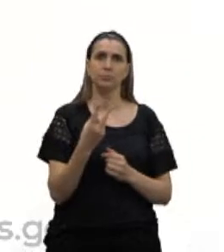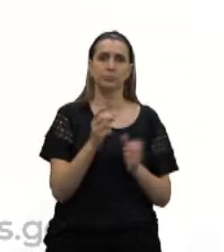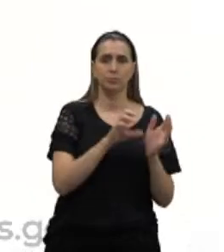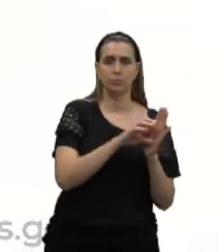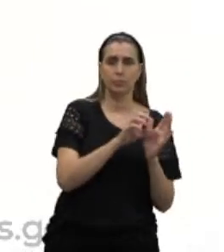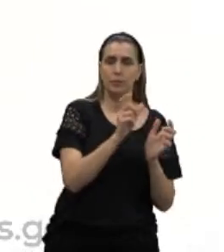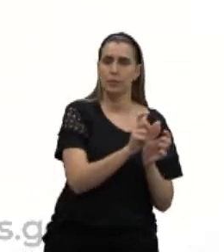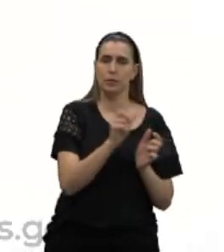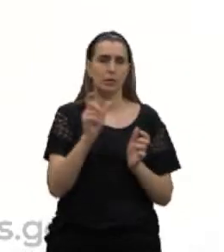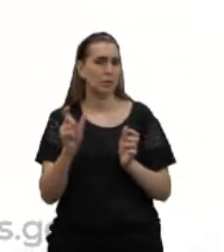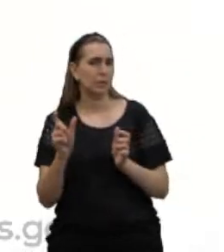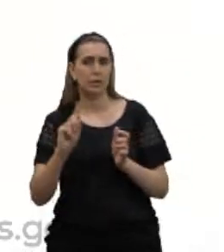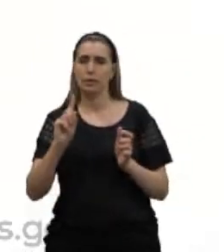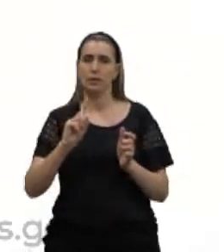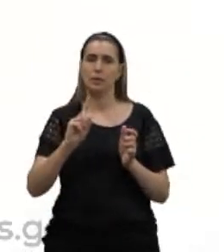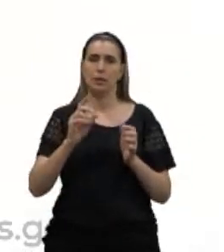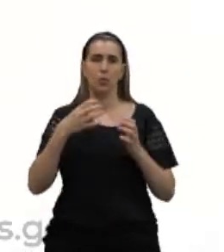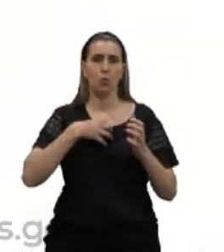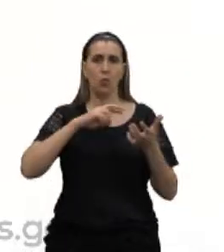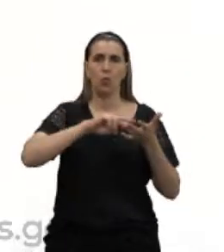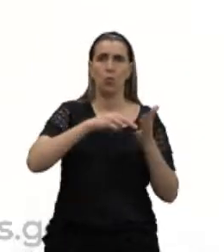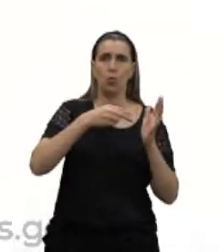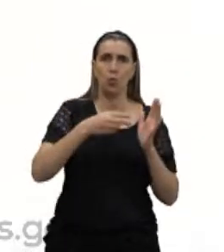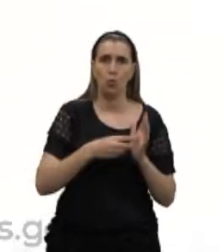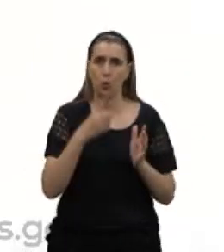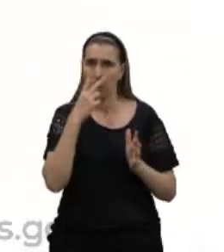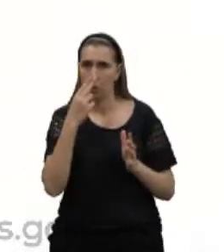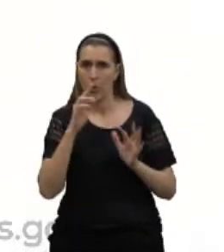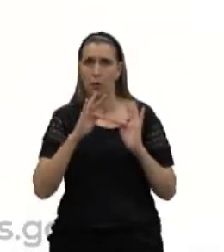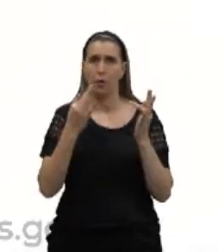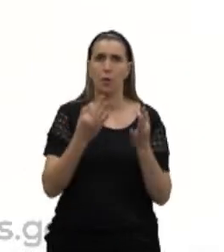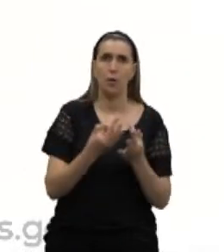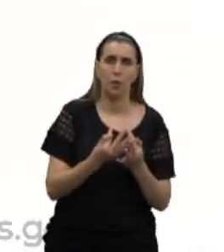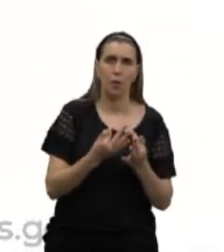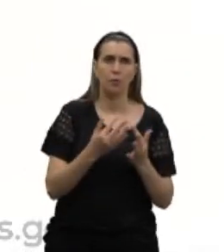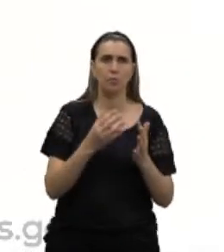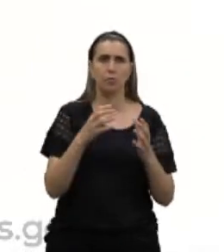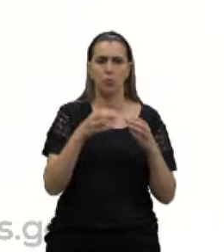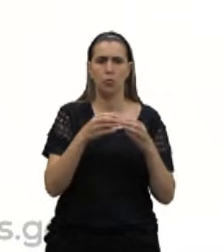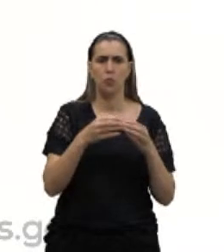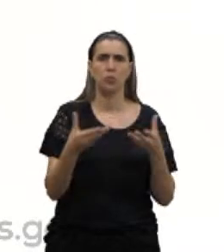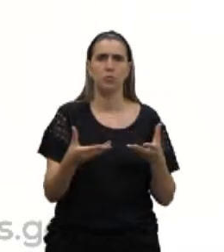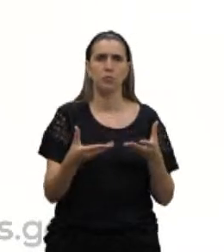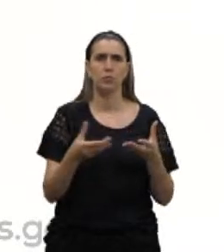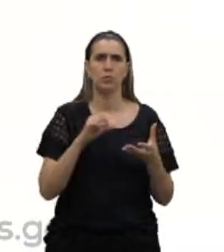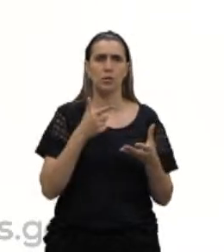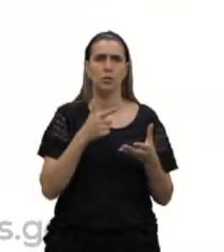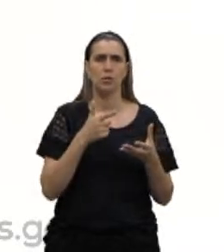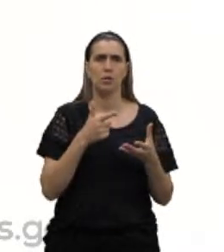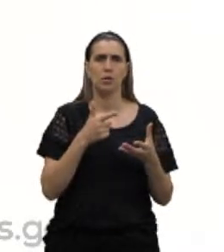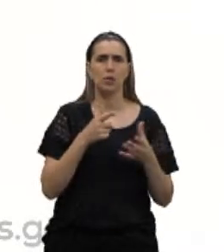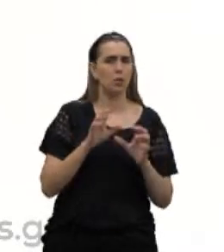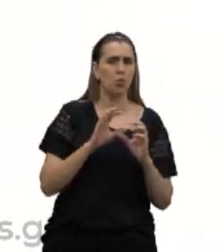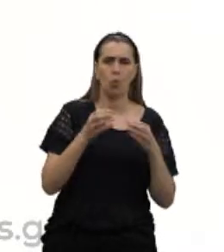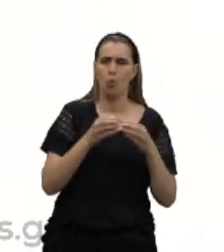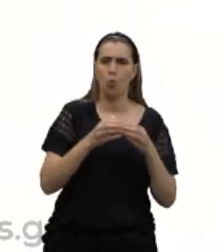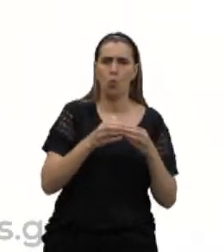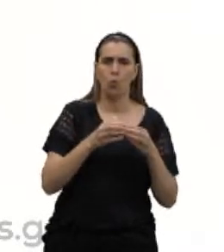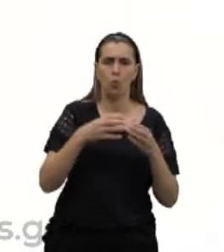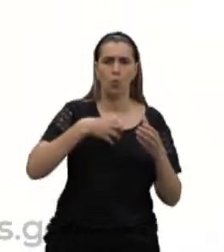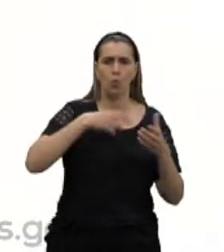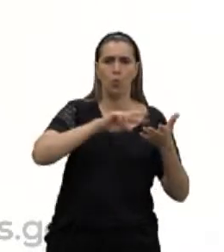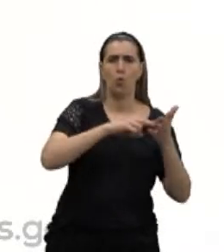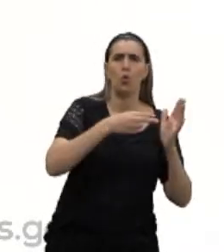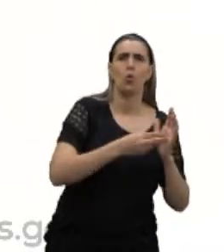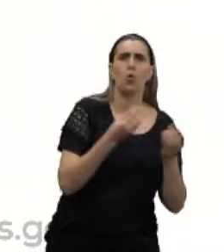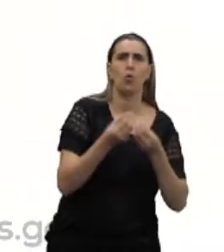que não são semanticamente da mesma família, por assim dizer. Eles não são da mesma família semântica.